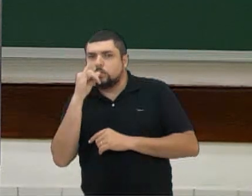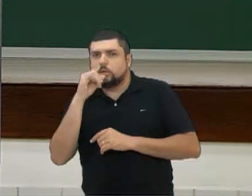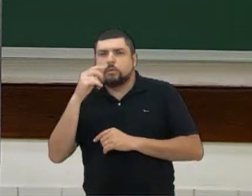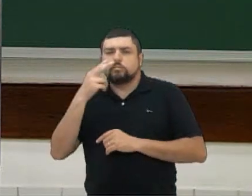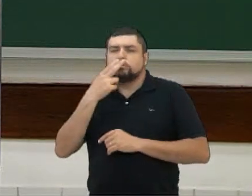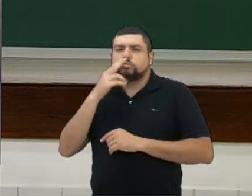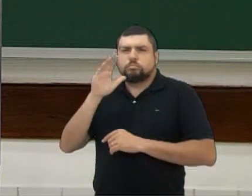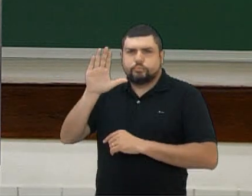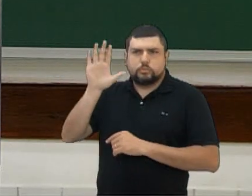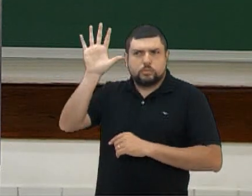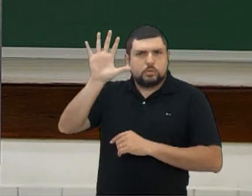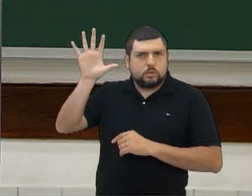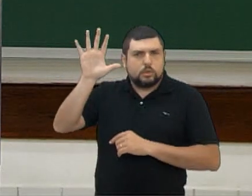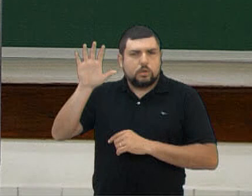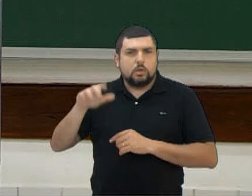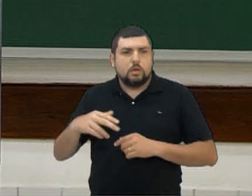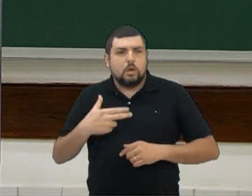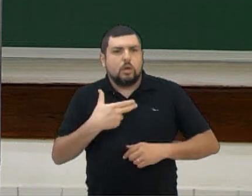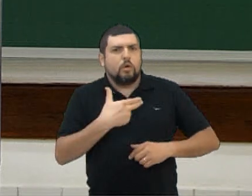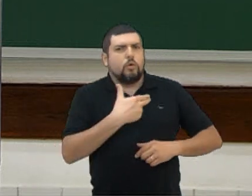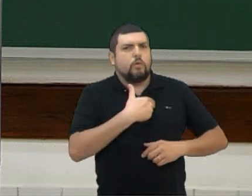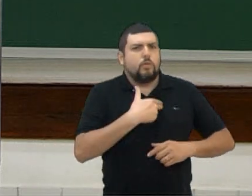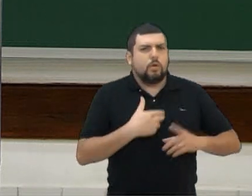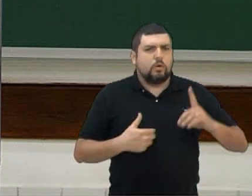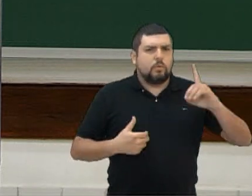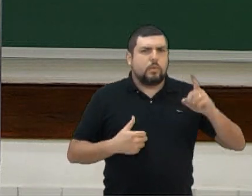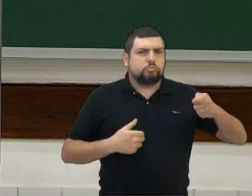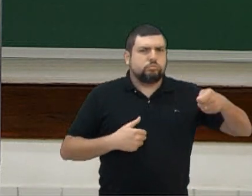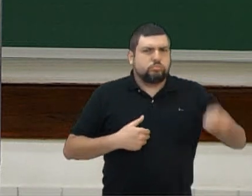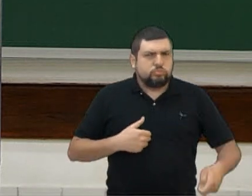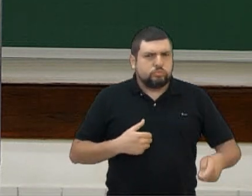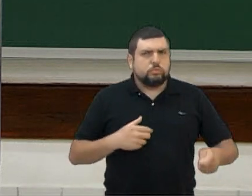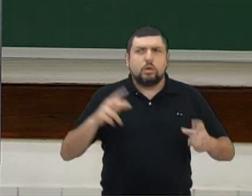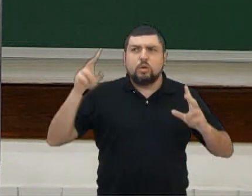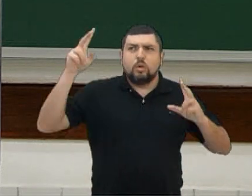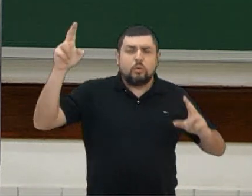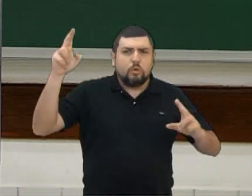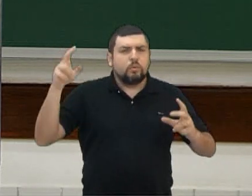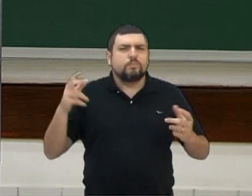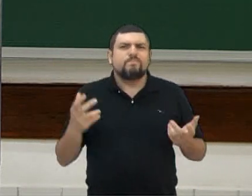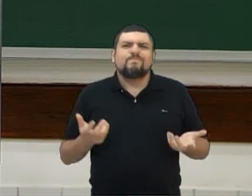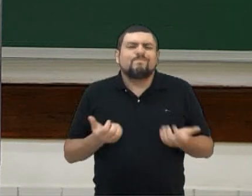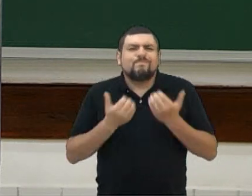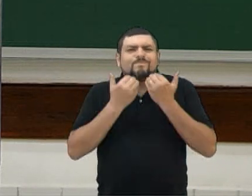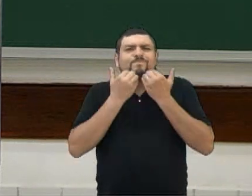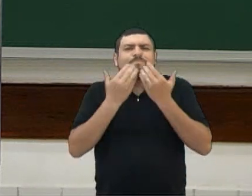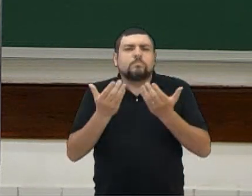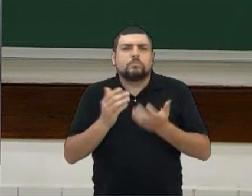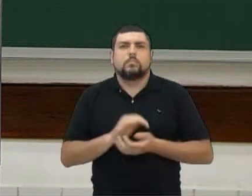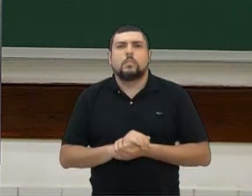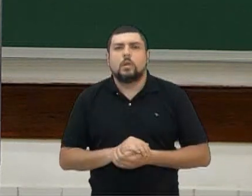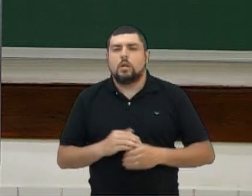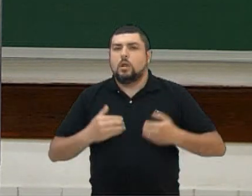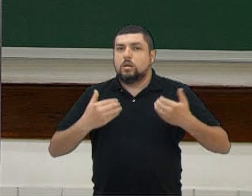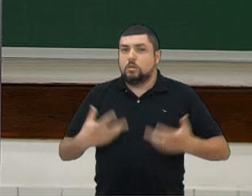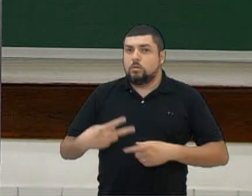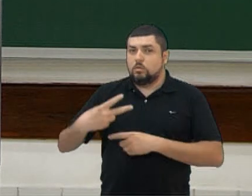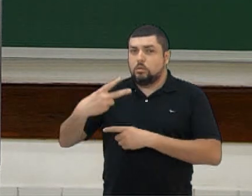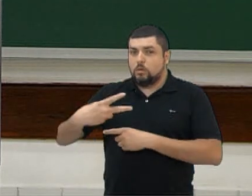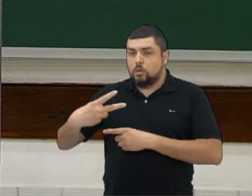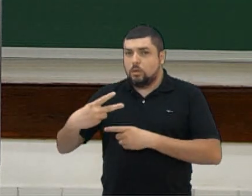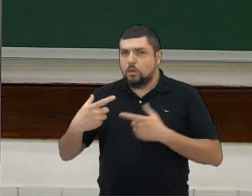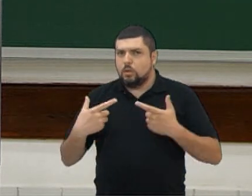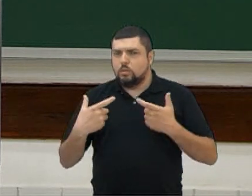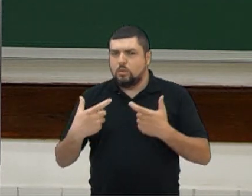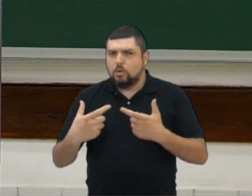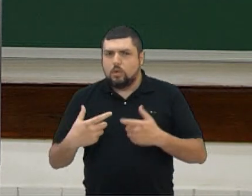sentido de que o Vargas continuasse a exercer uma ditadura no Brasil. Então, a partir da Segunda Guerra Mundial, o poder do Vargas